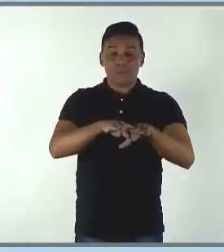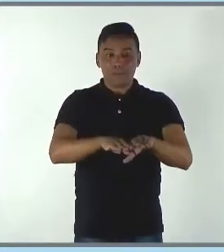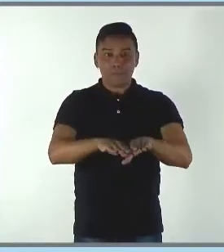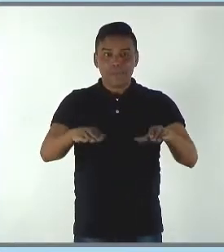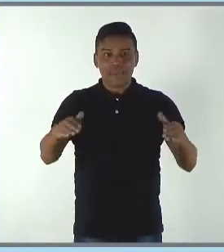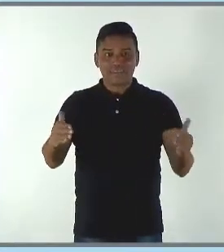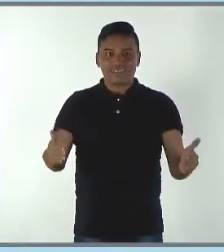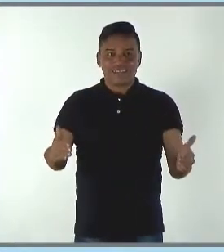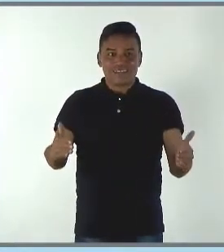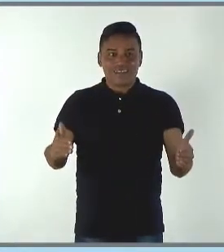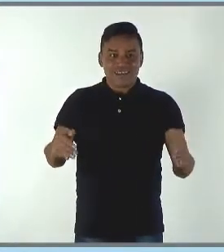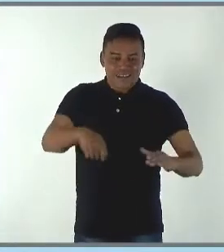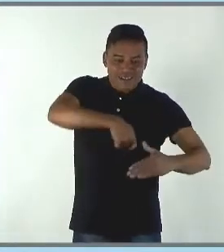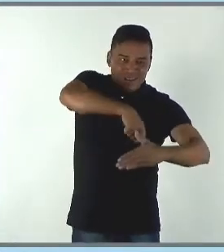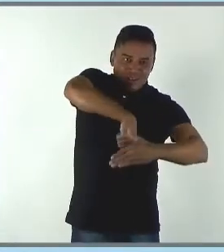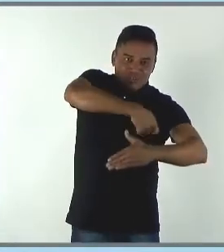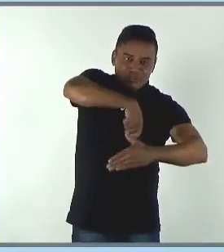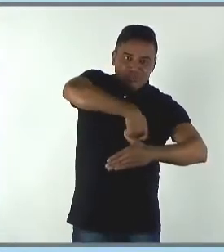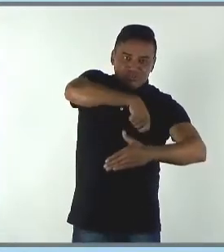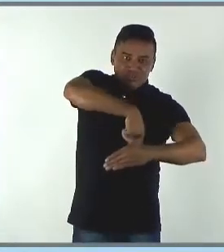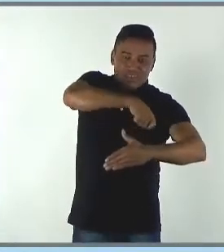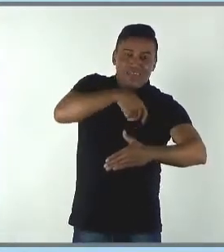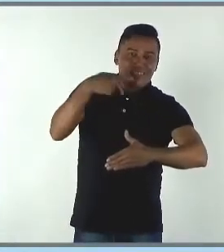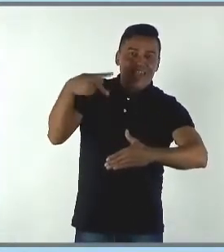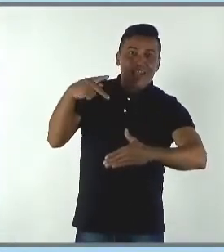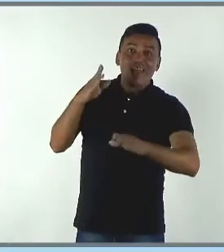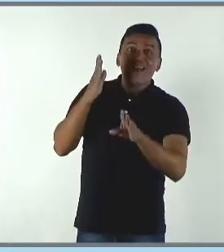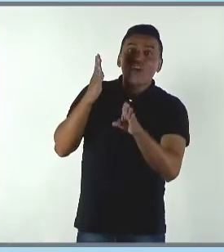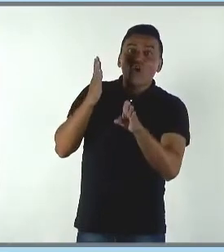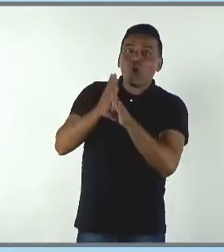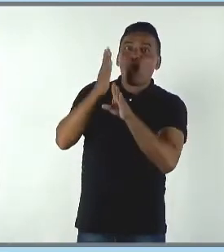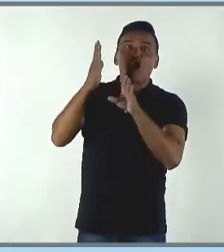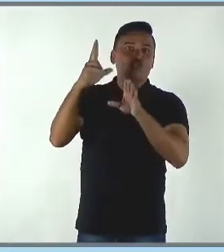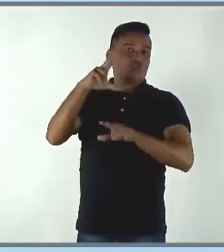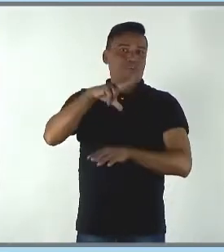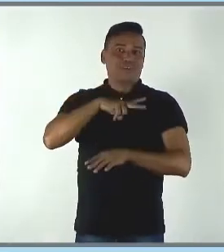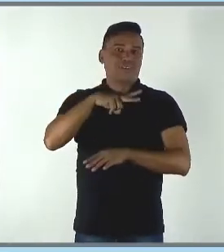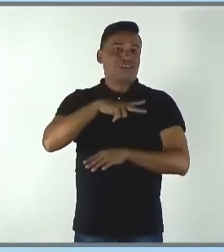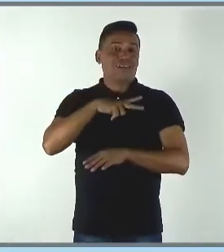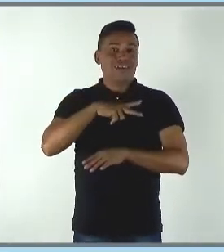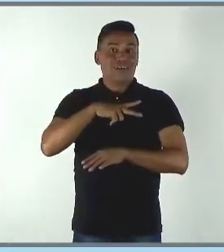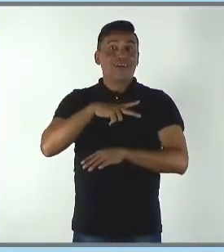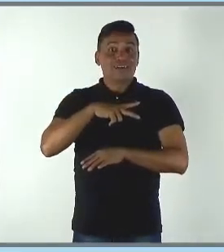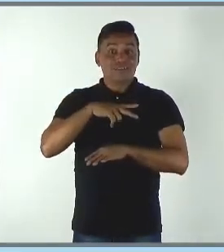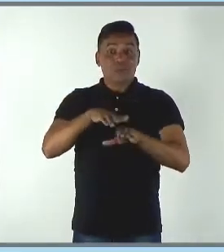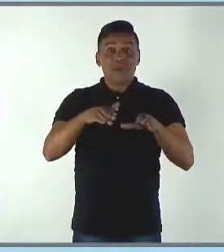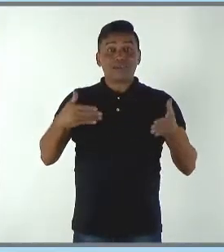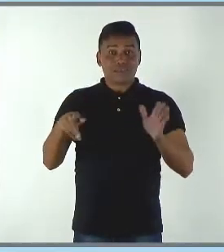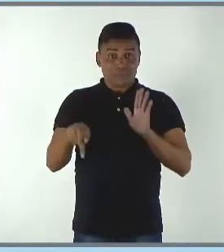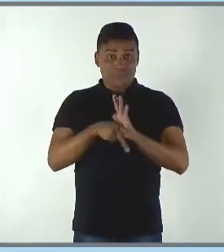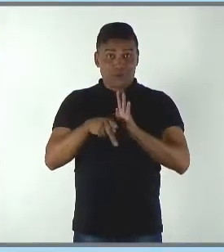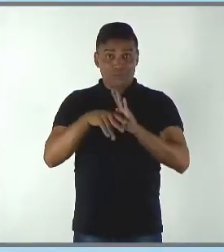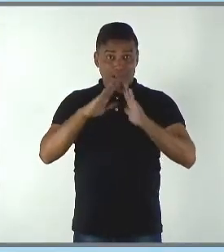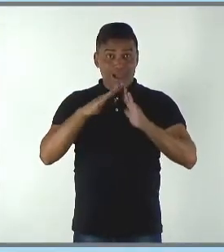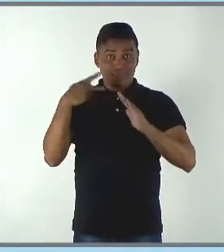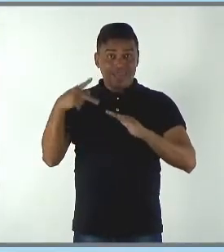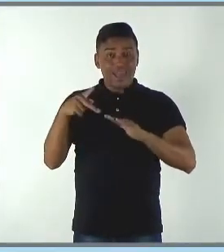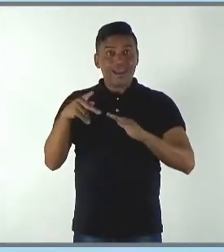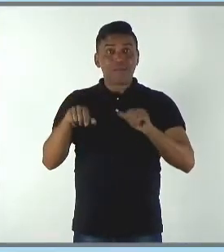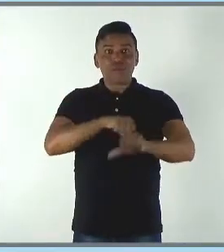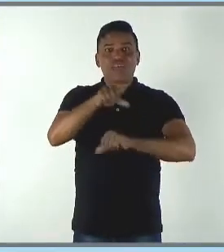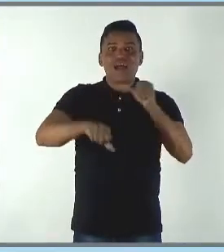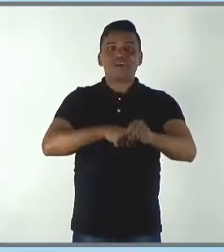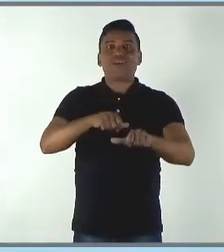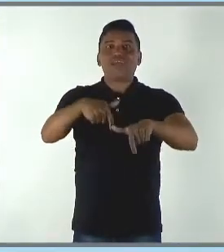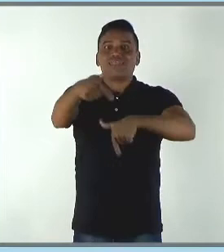vezes, que era a mesa do encontro pessoal e íntimo, se transformava na mesa de trabalho. Era uma transposição ou uma